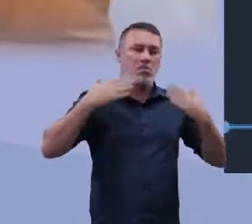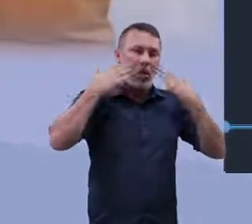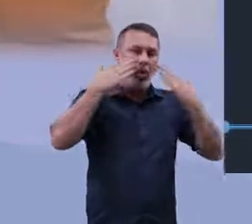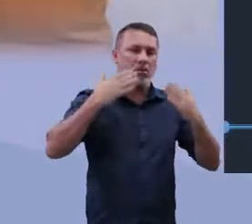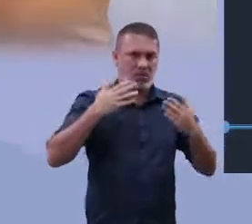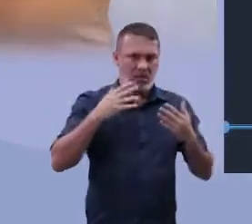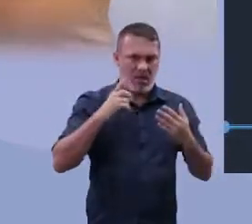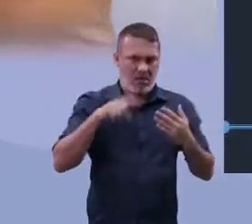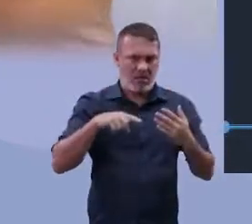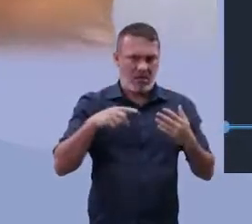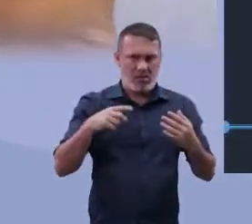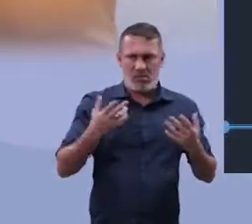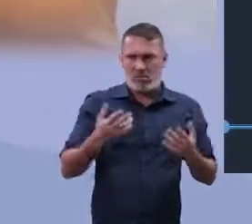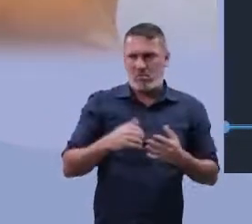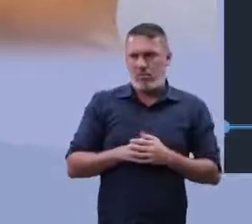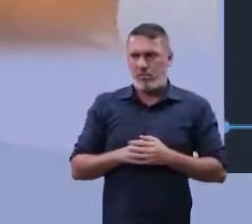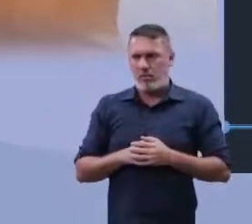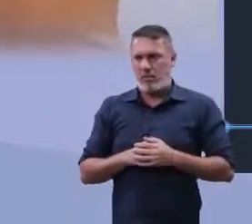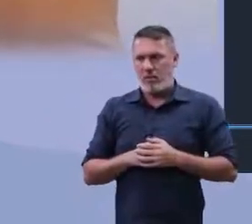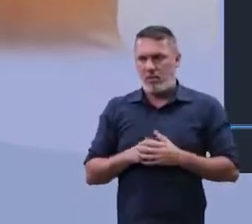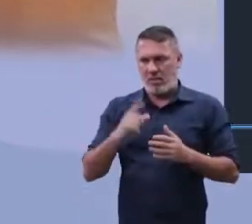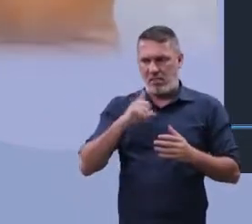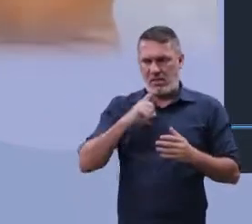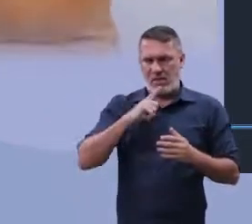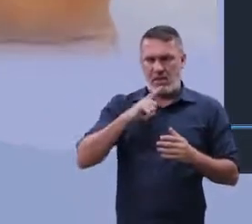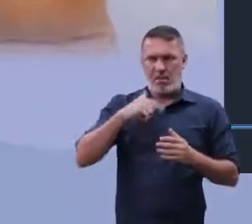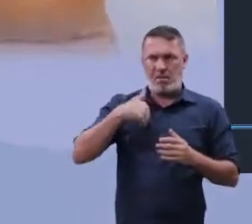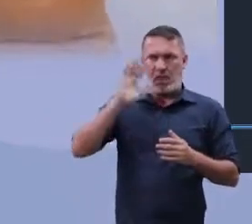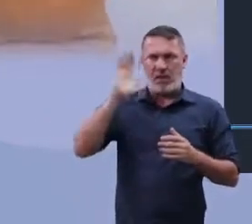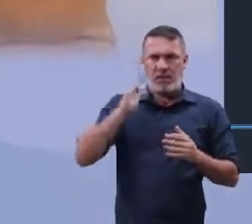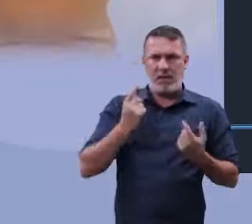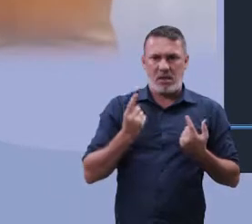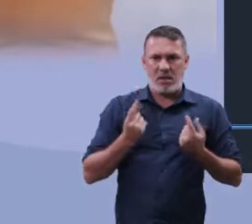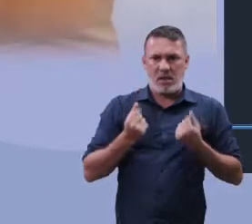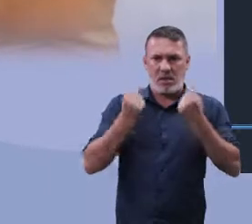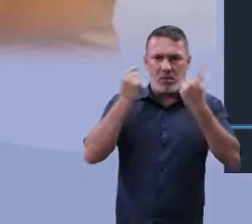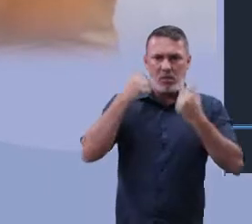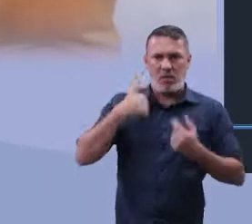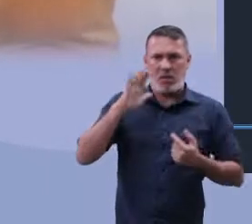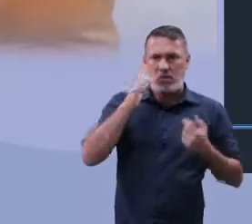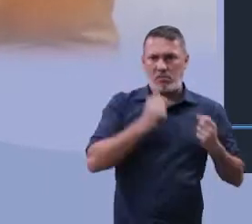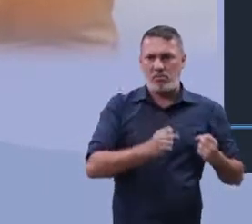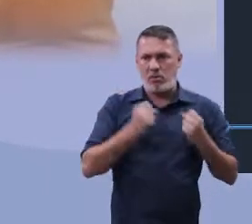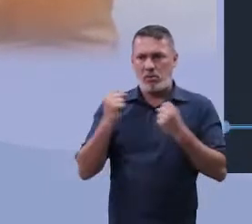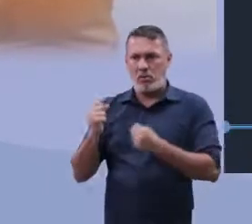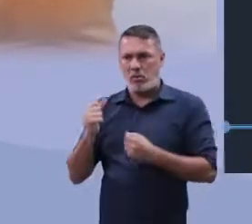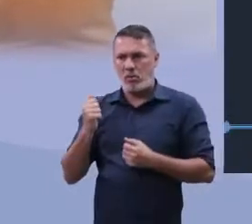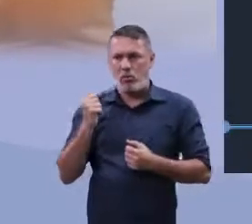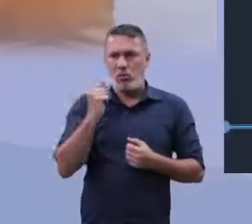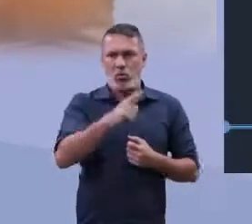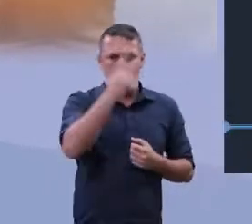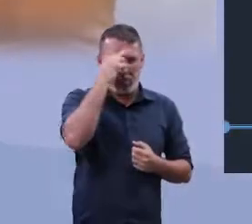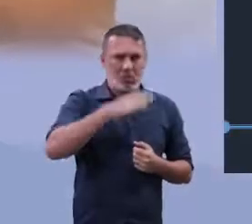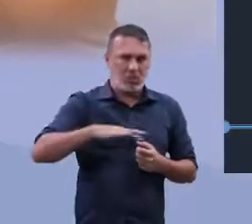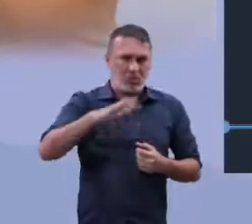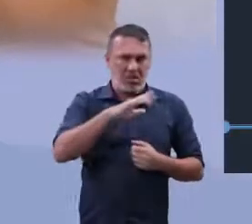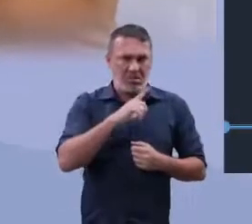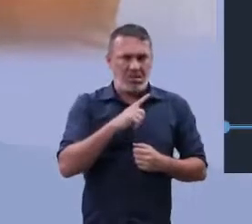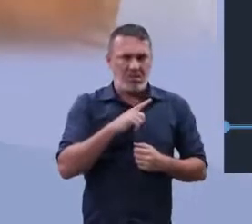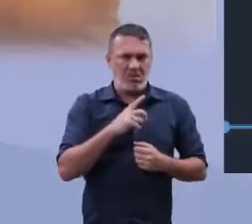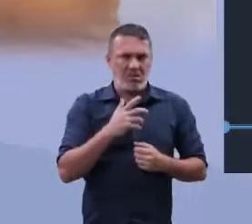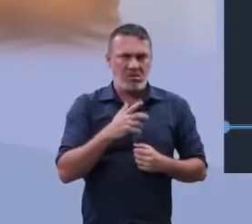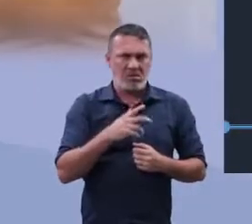a outra pergunta. Nos torna mais ricos e poderosos frente às demais pessoas? Se eu